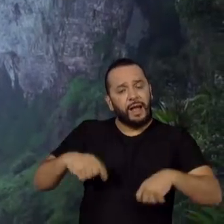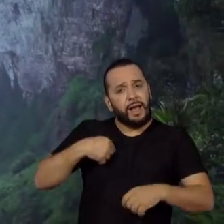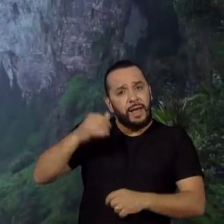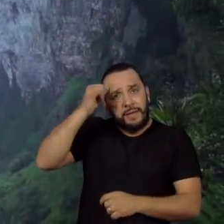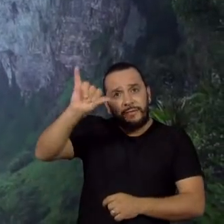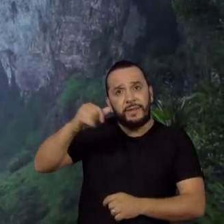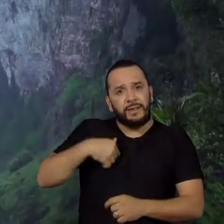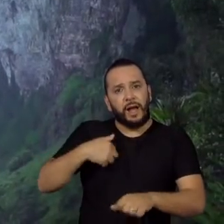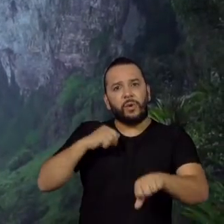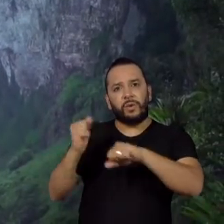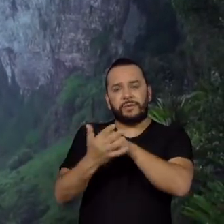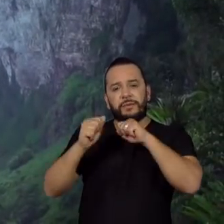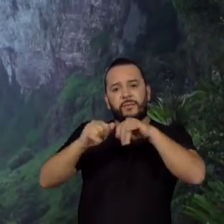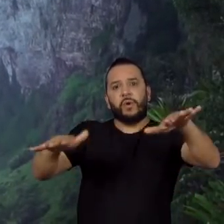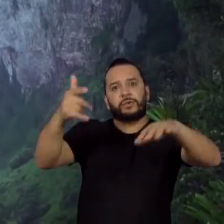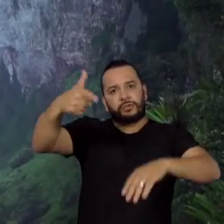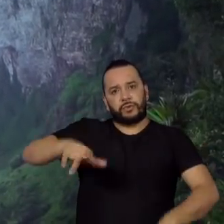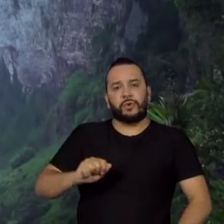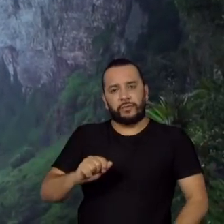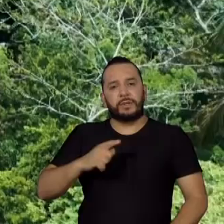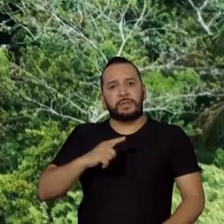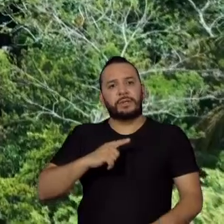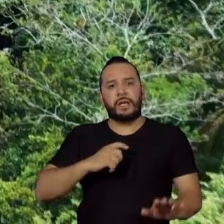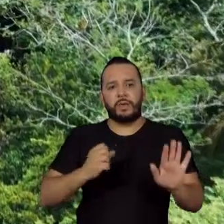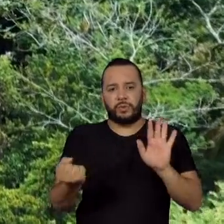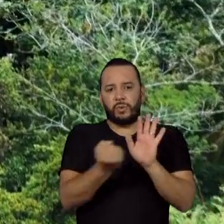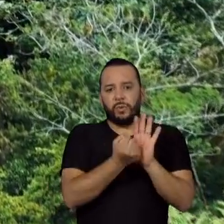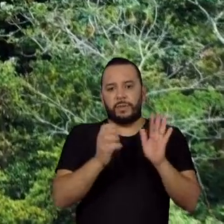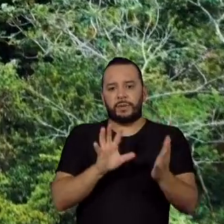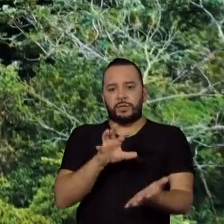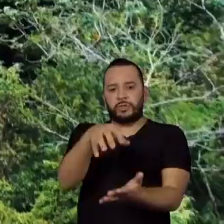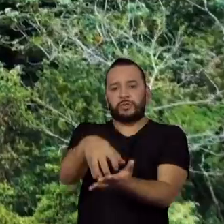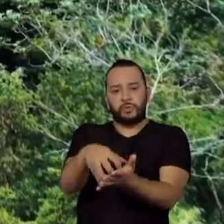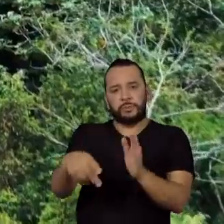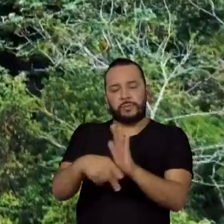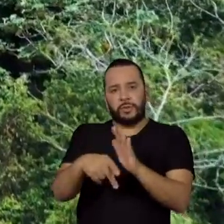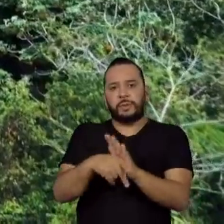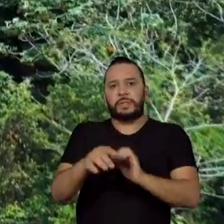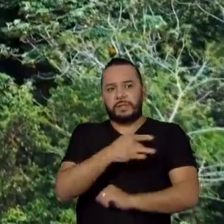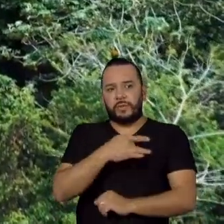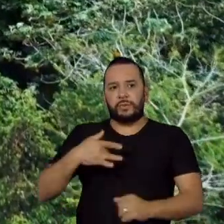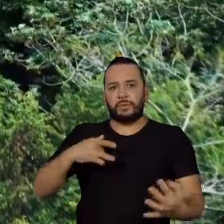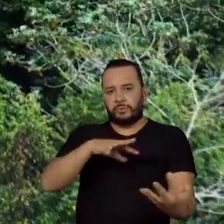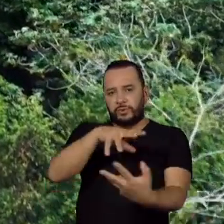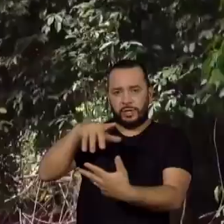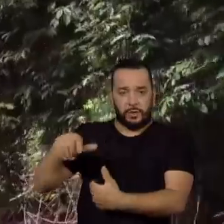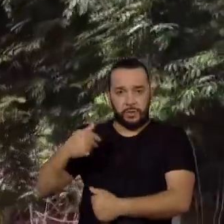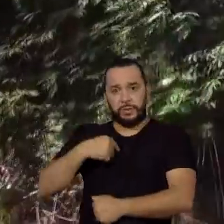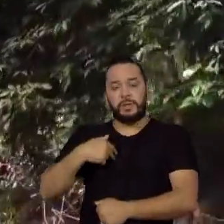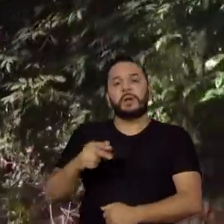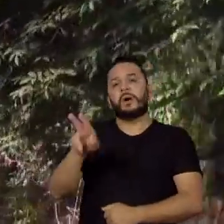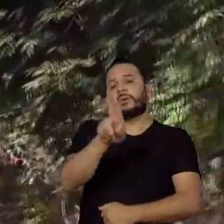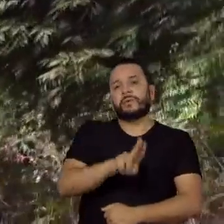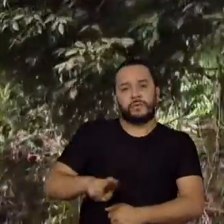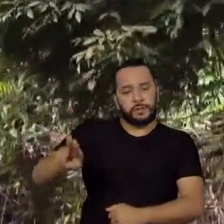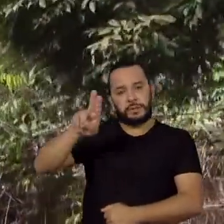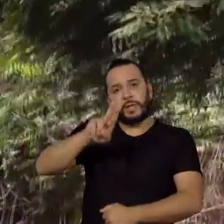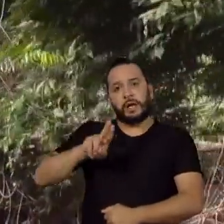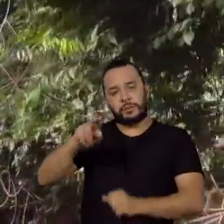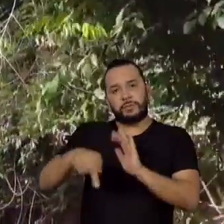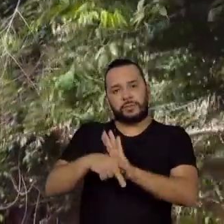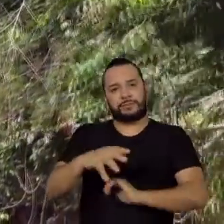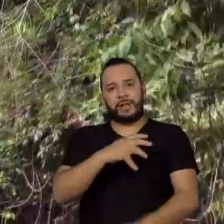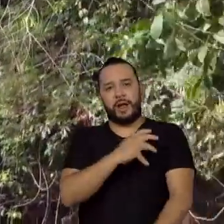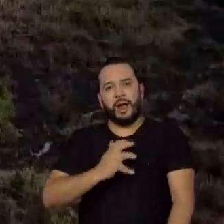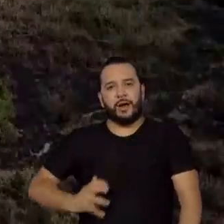novas pandemias. O documento é liderado pelo Instituto de Saúde Global da Universidade Norte-Americana de